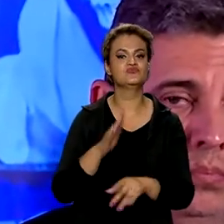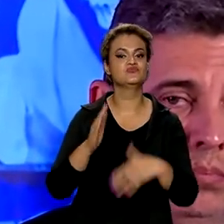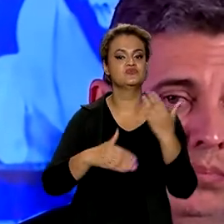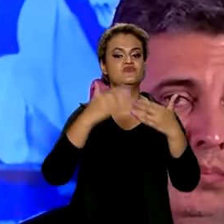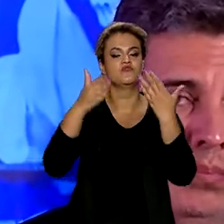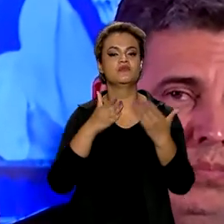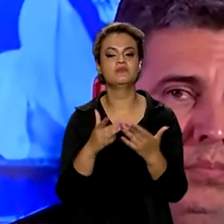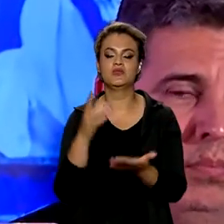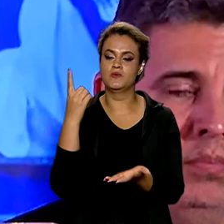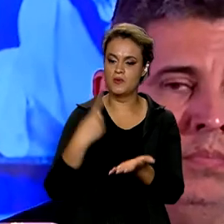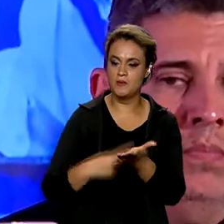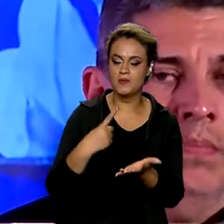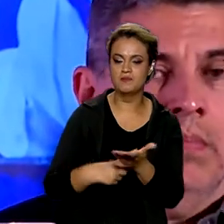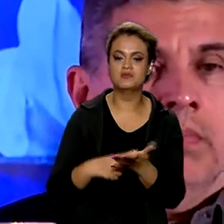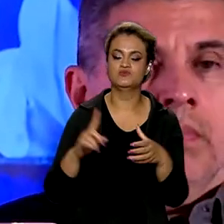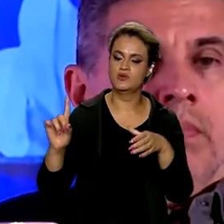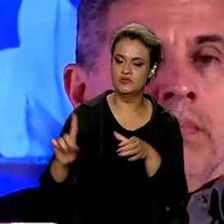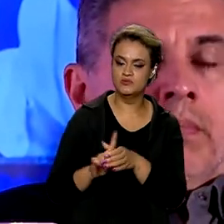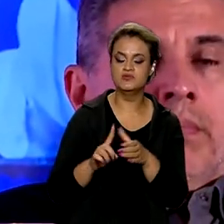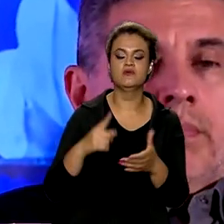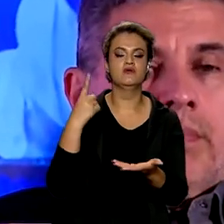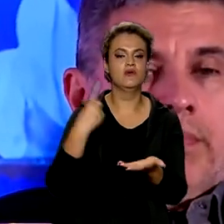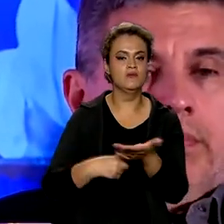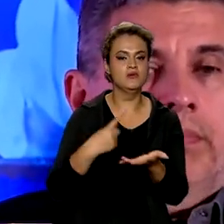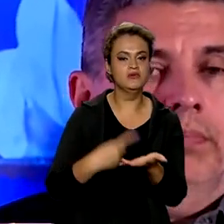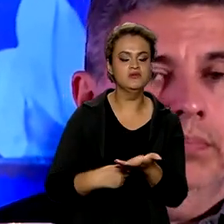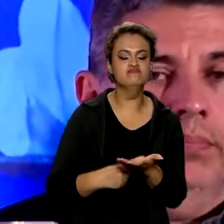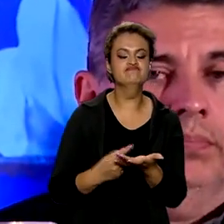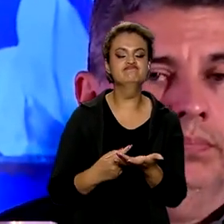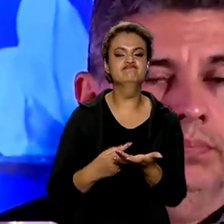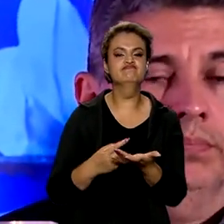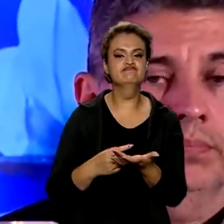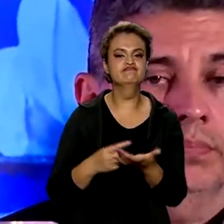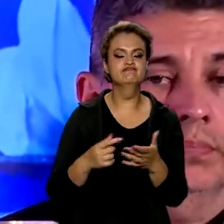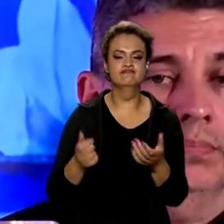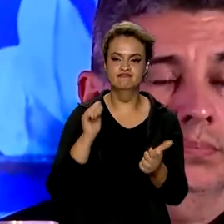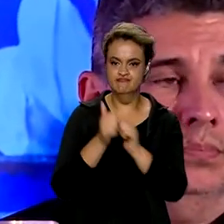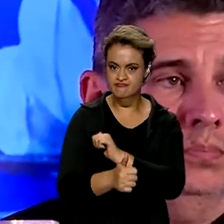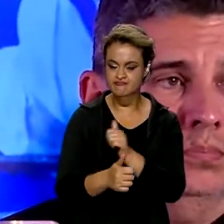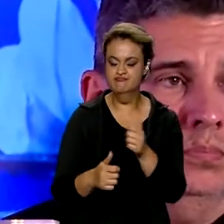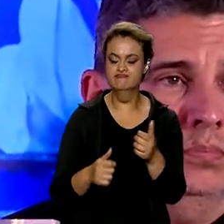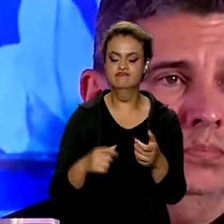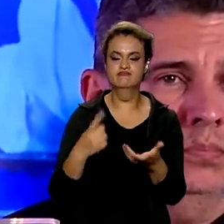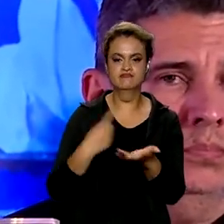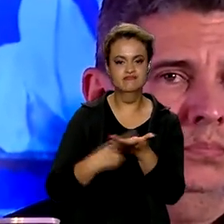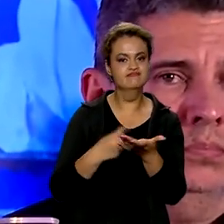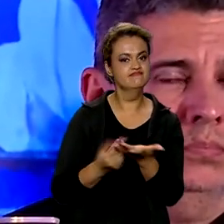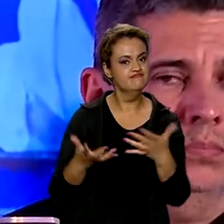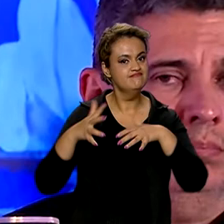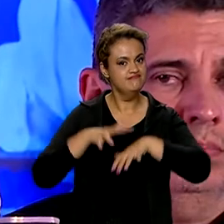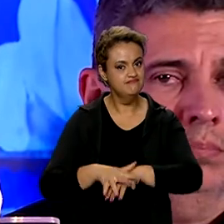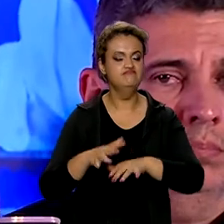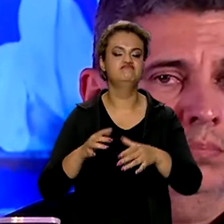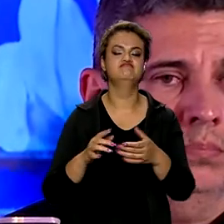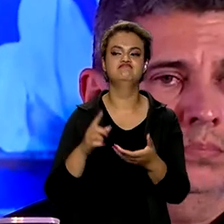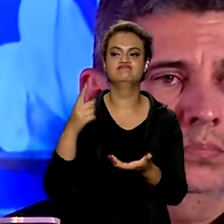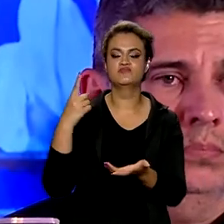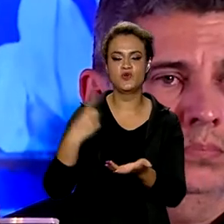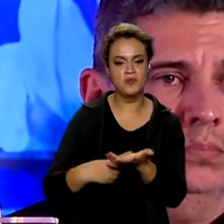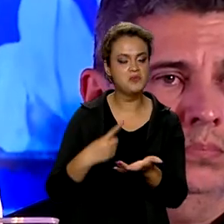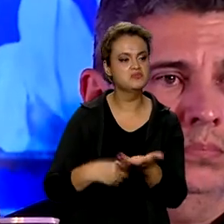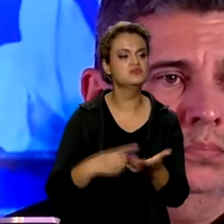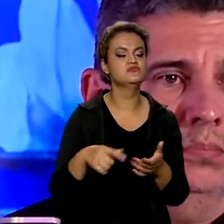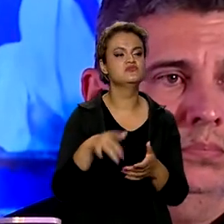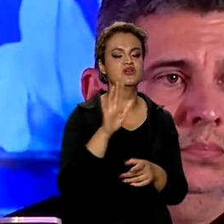o compromisso com a inclusão, isso é o compromisso com o esporte, isso é compromisso com gerar